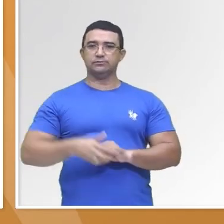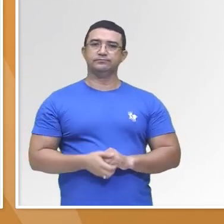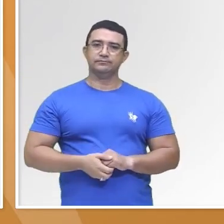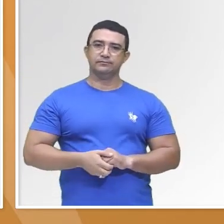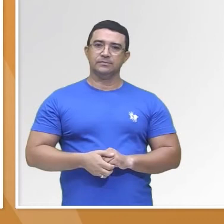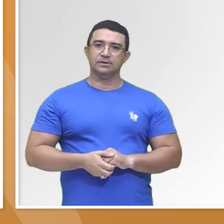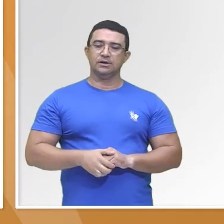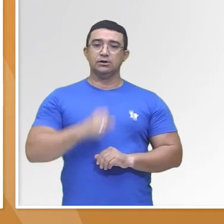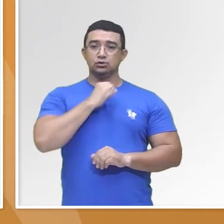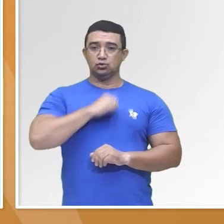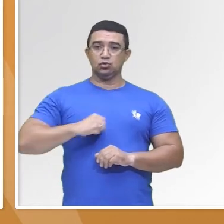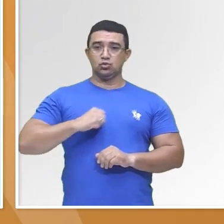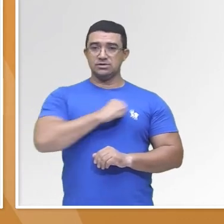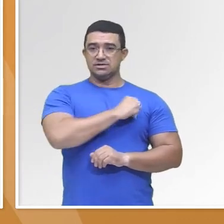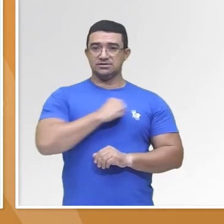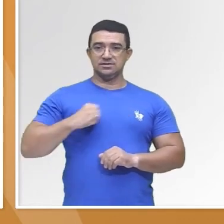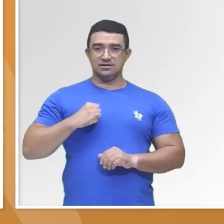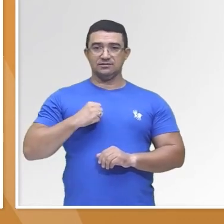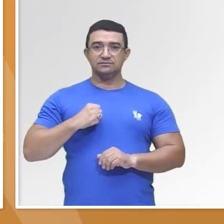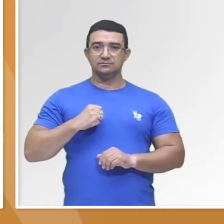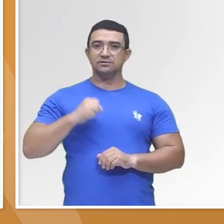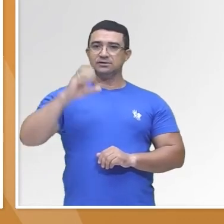0,935. A Suíça, que ficou com